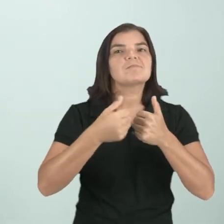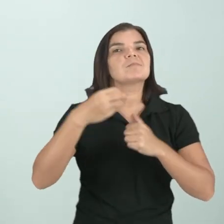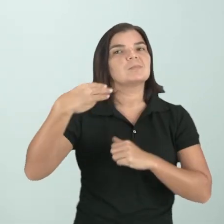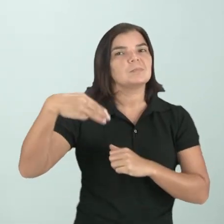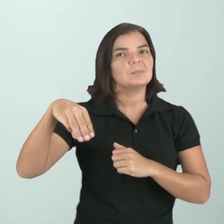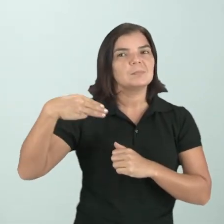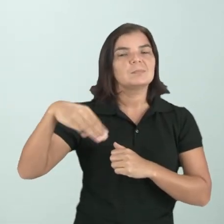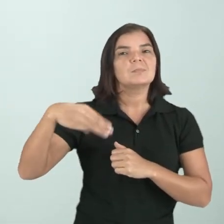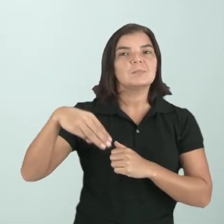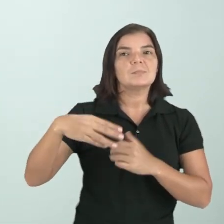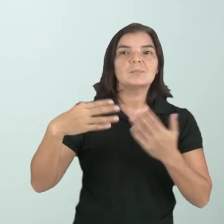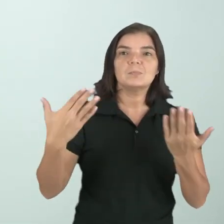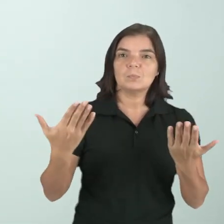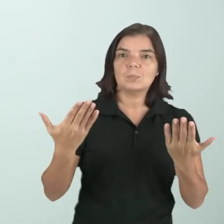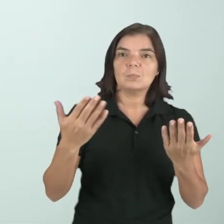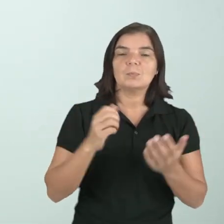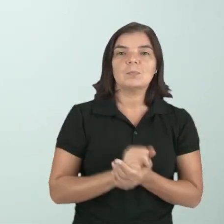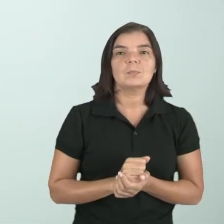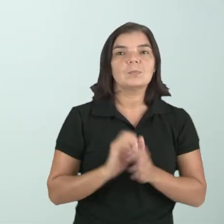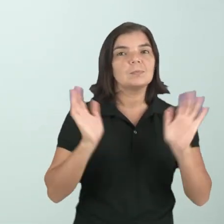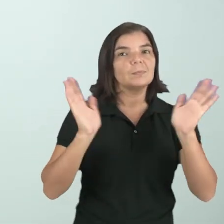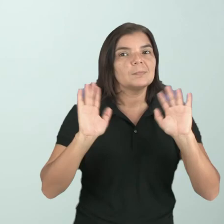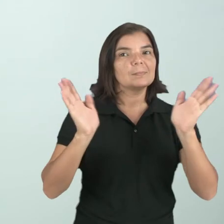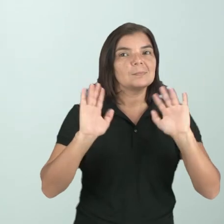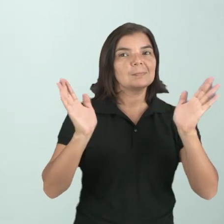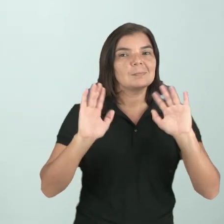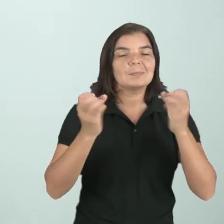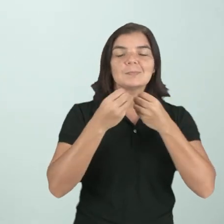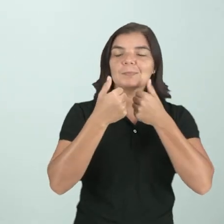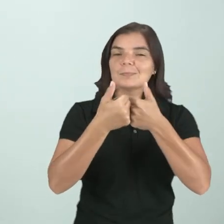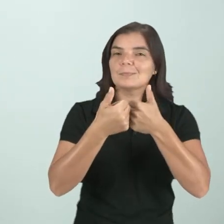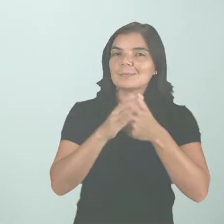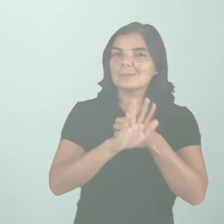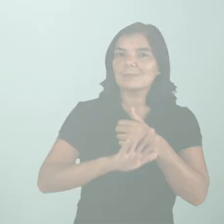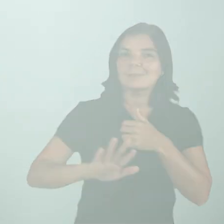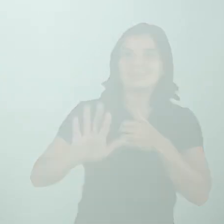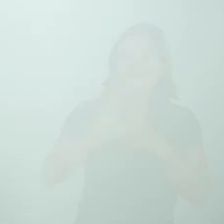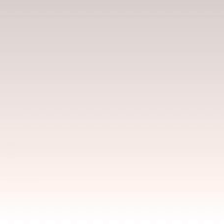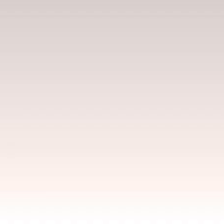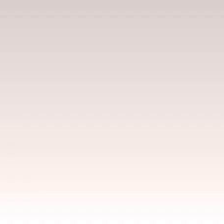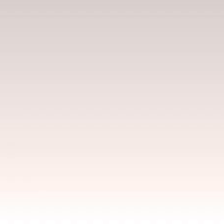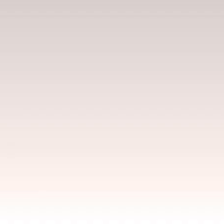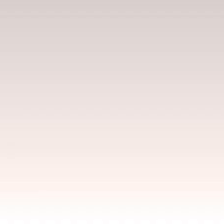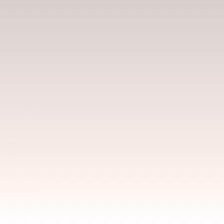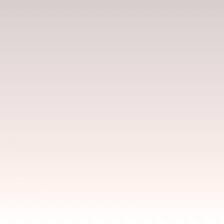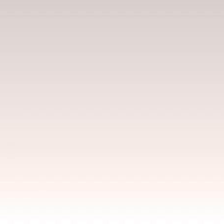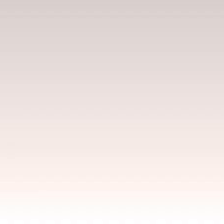matemática. Então, até a próxima, tudo de bom para vocês, bons estudos!